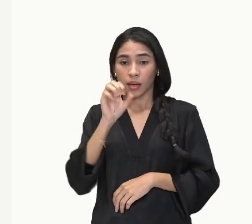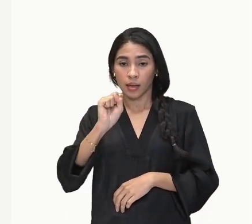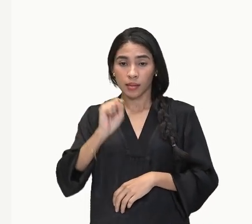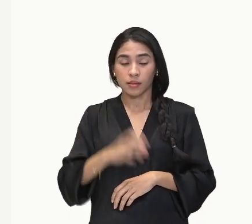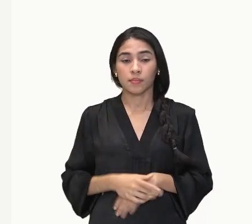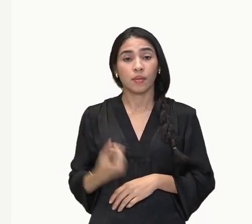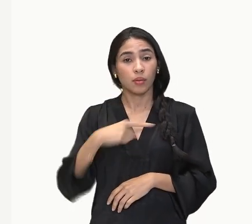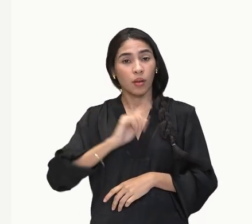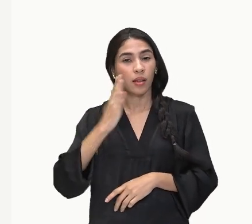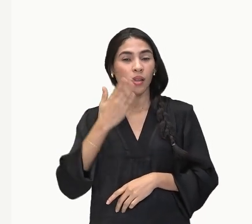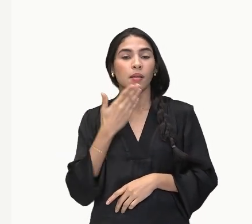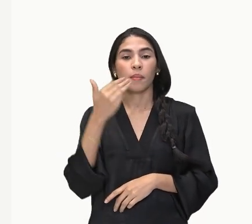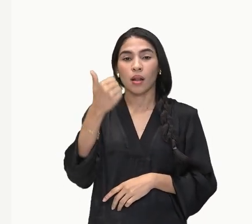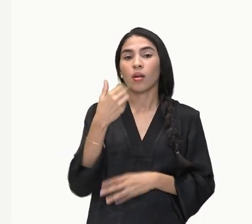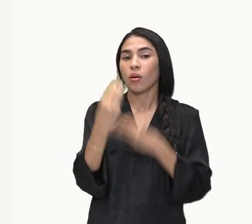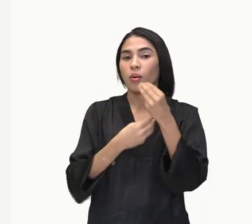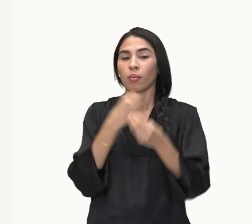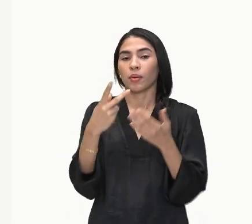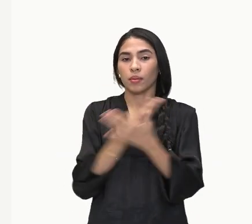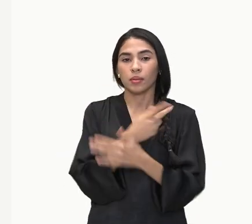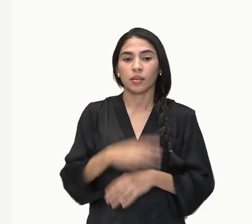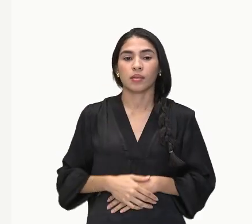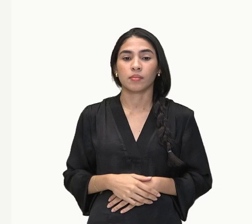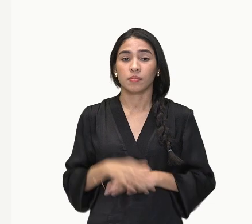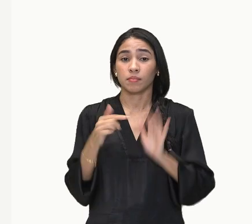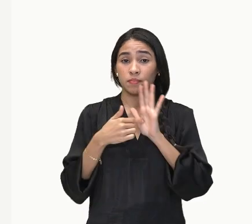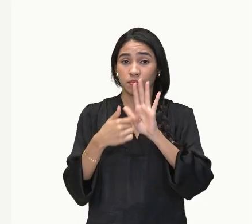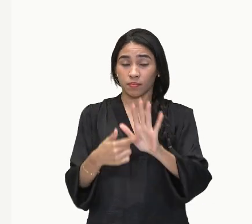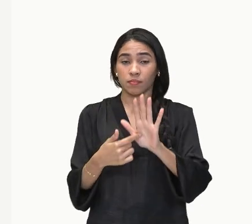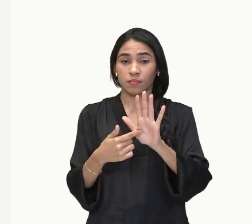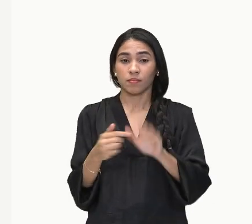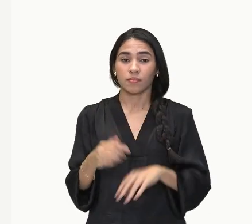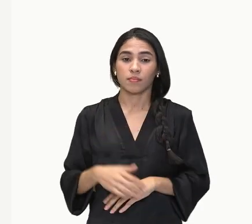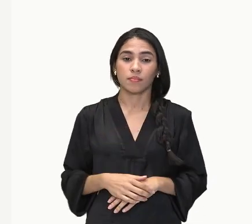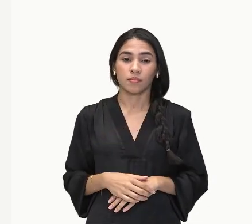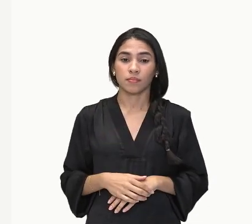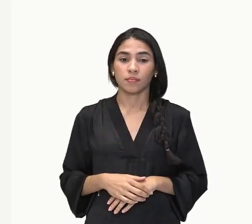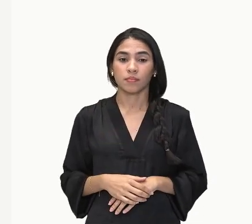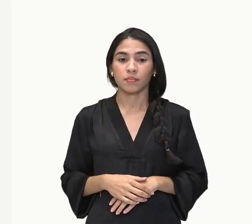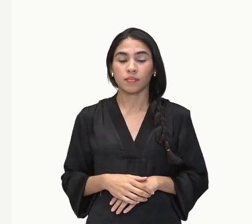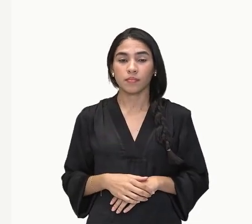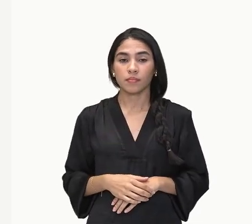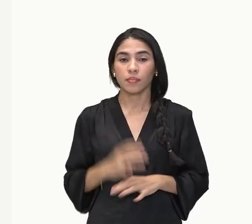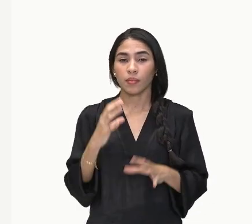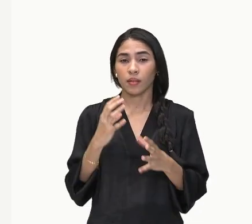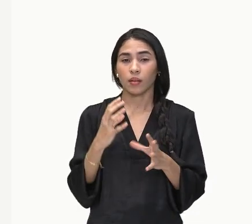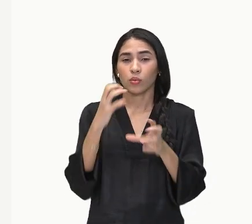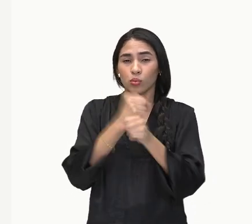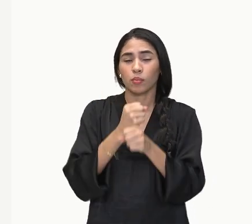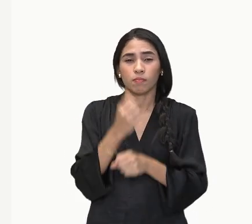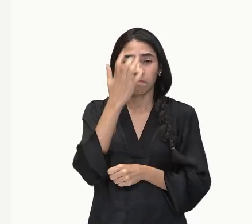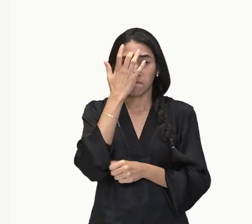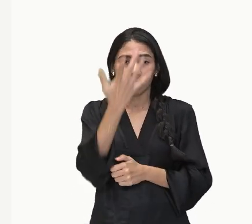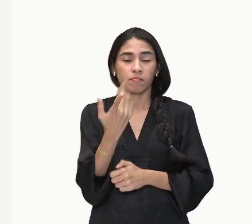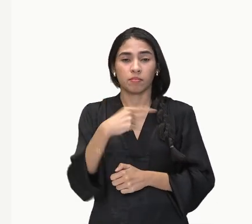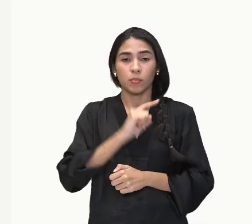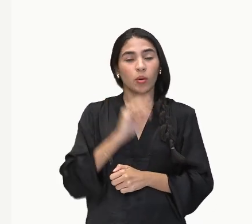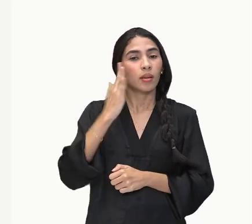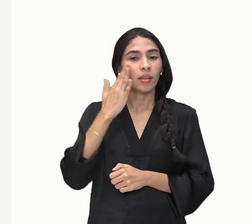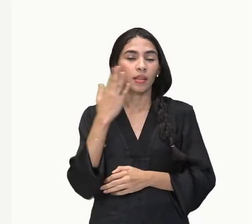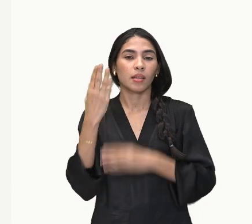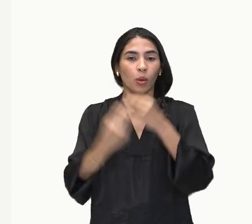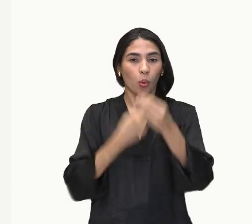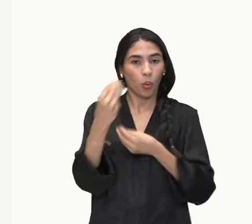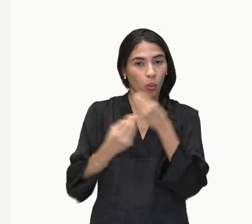gente entender como é que acontece isso, a gente trouxe aqui uma conta bem fácil, né, para a gente entender como